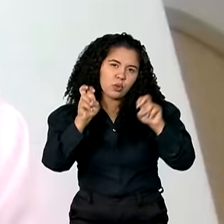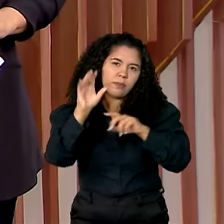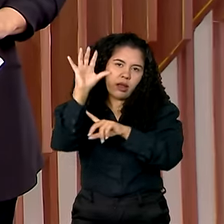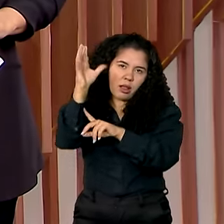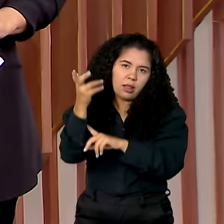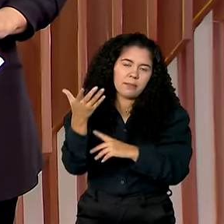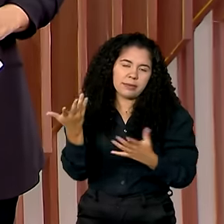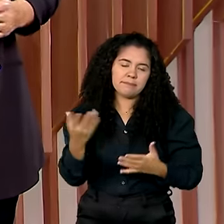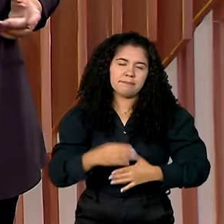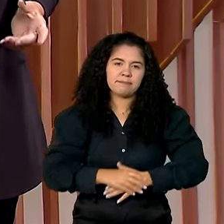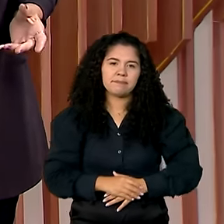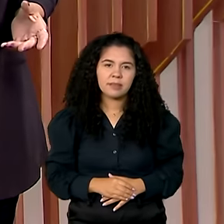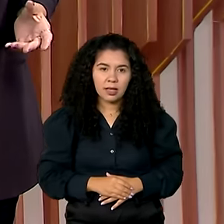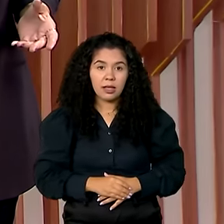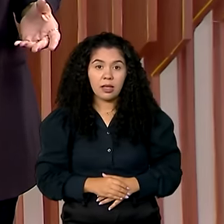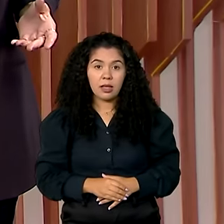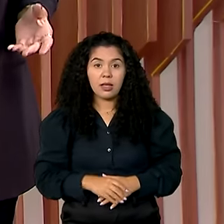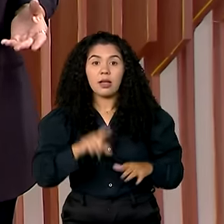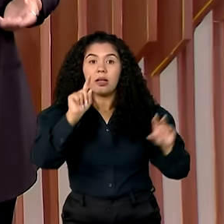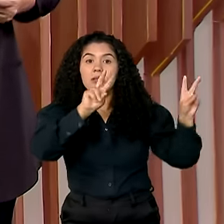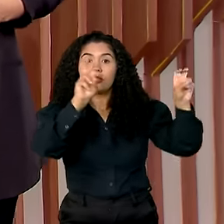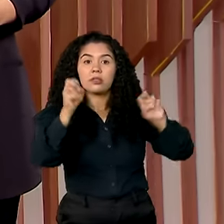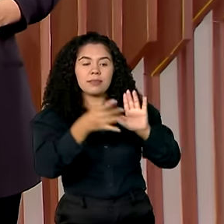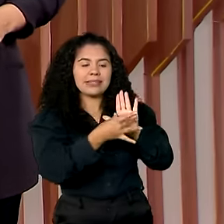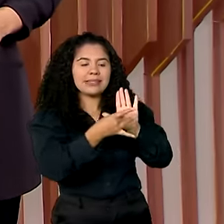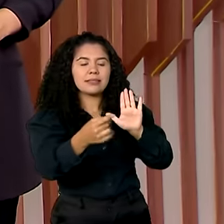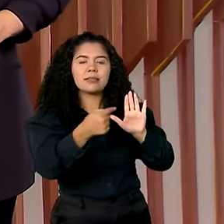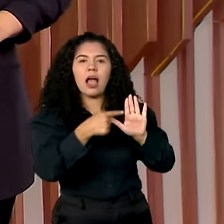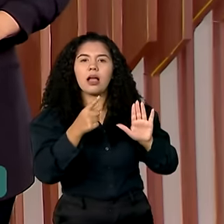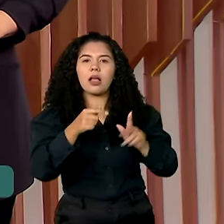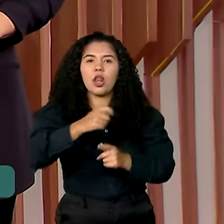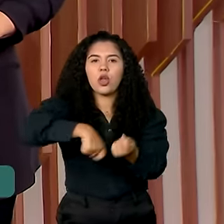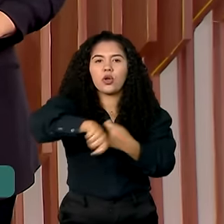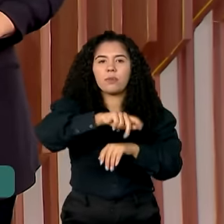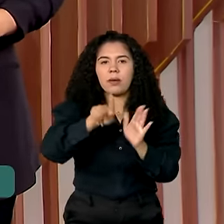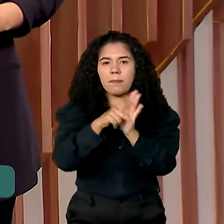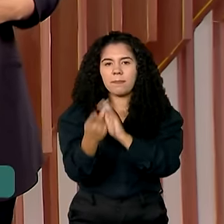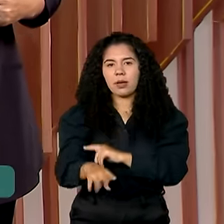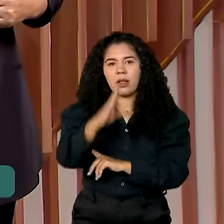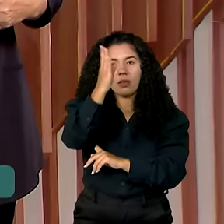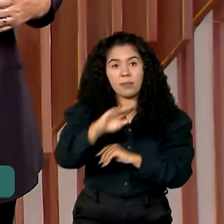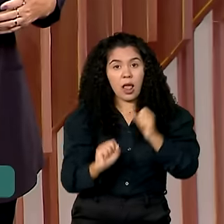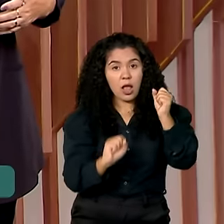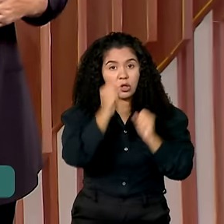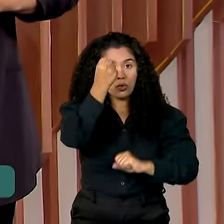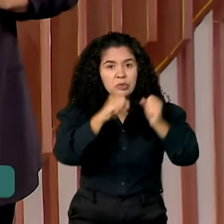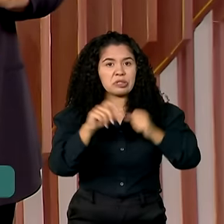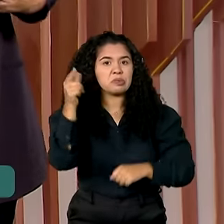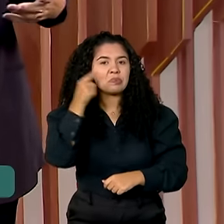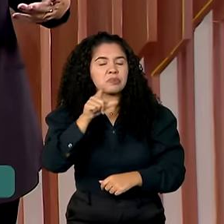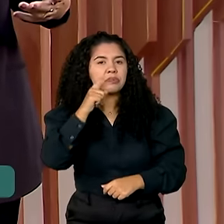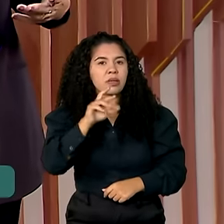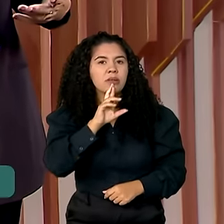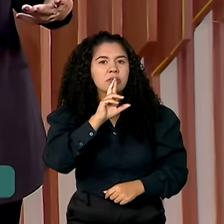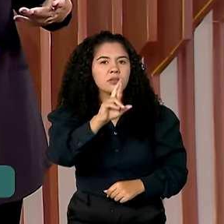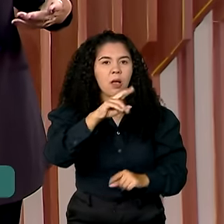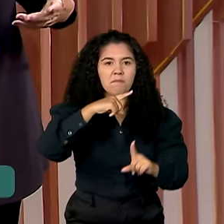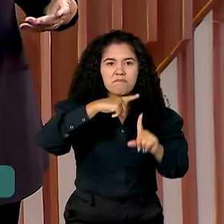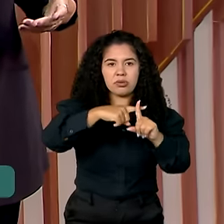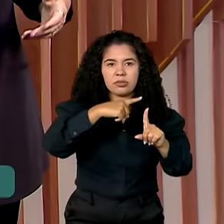climática. Destaque na economia brasileira, o setor da indústria vem acumulando resultados positivos